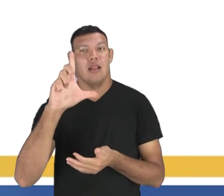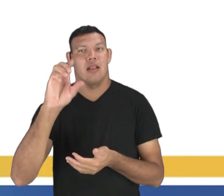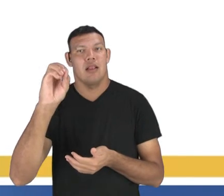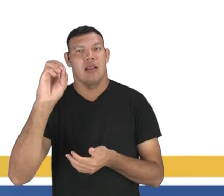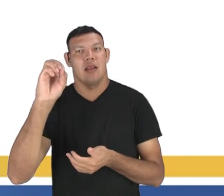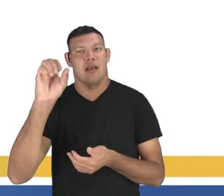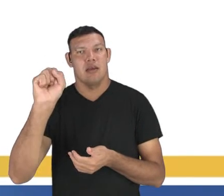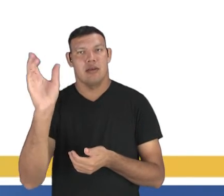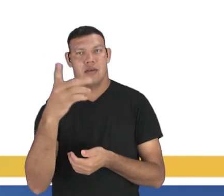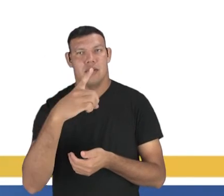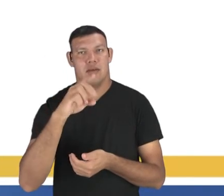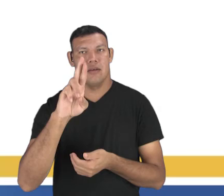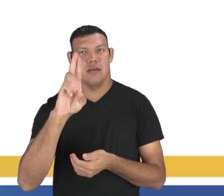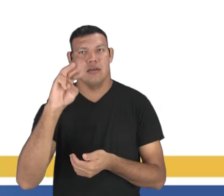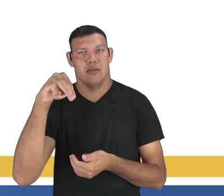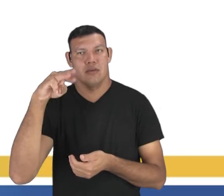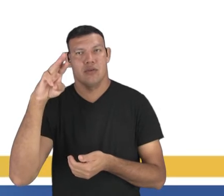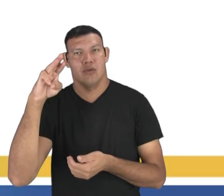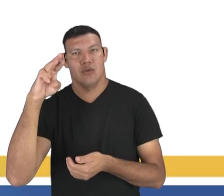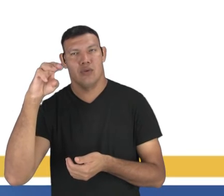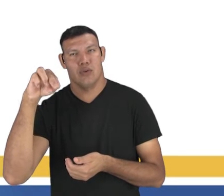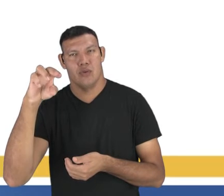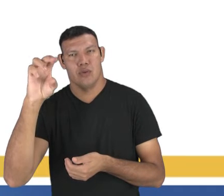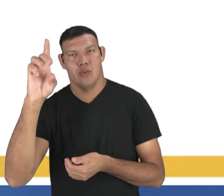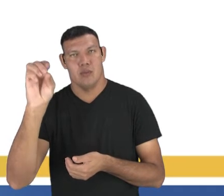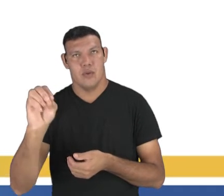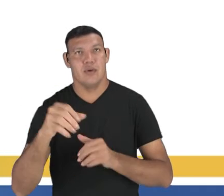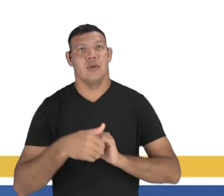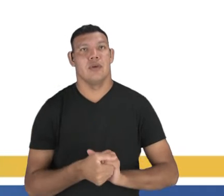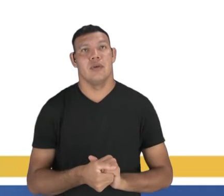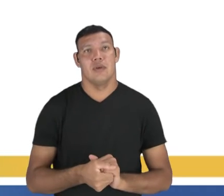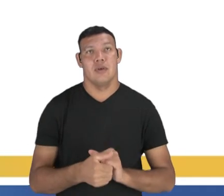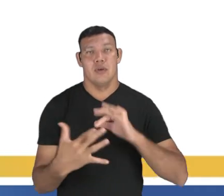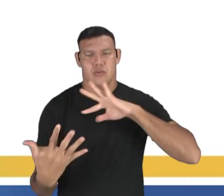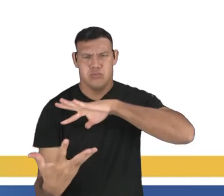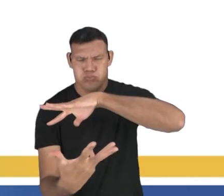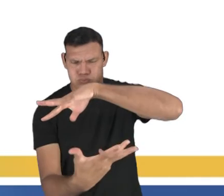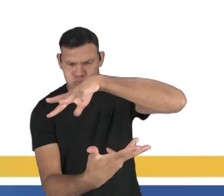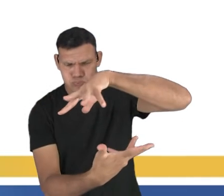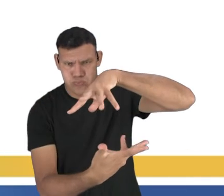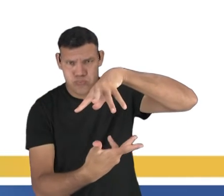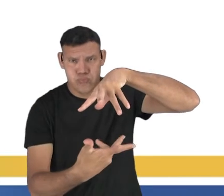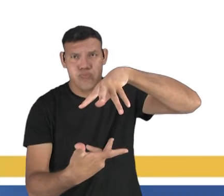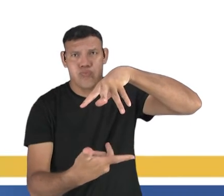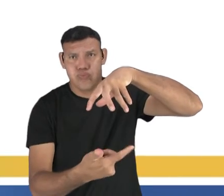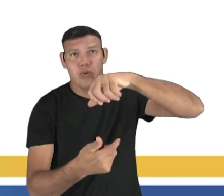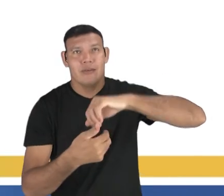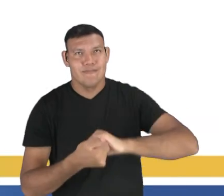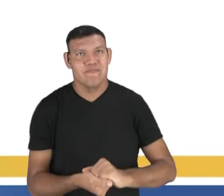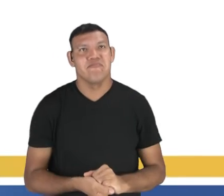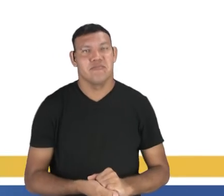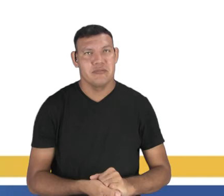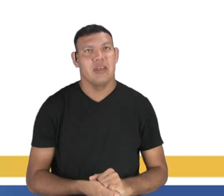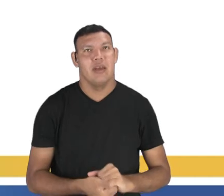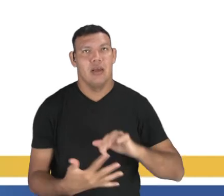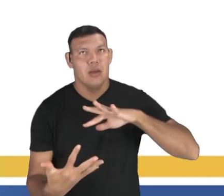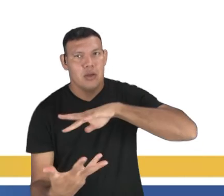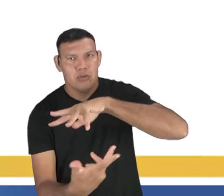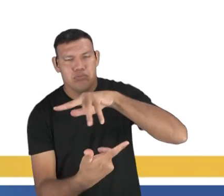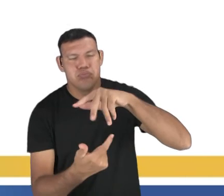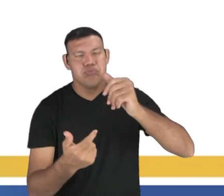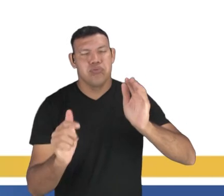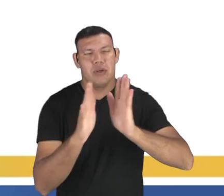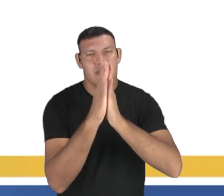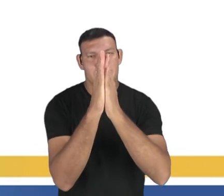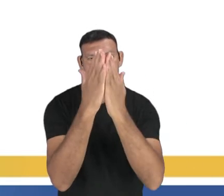é o seguinte: O mundo é grande. E o texto diz assim: O mundo é grande e cabe nesta janela sobre o mar.